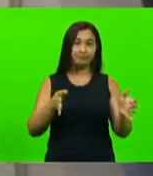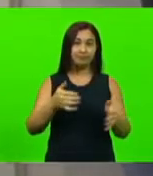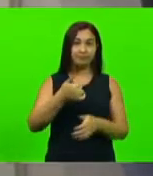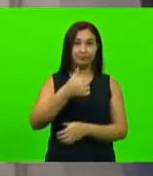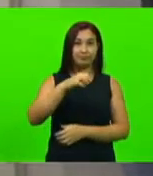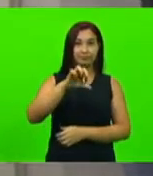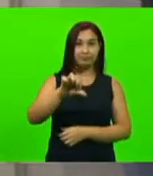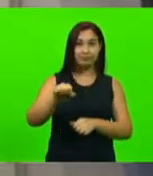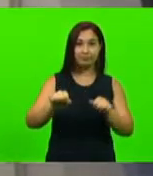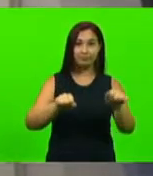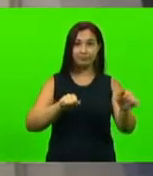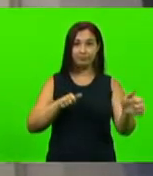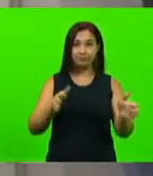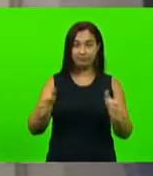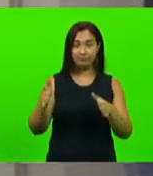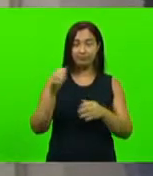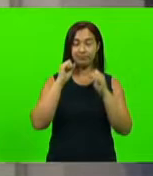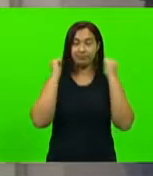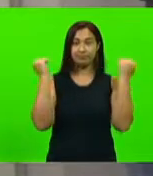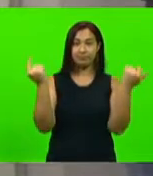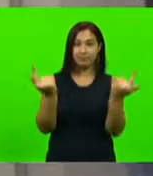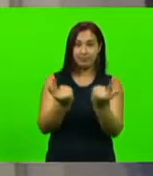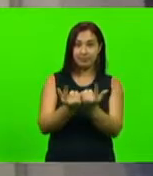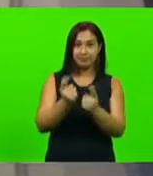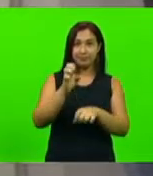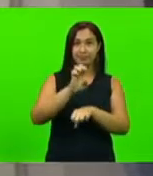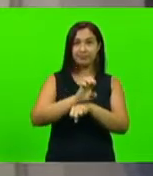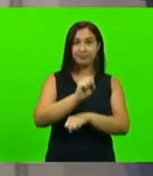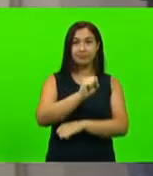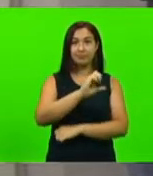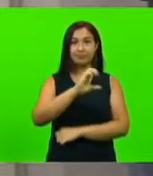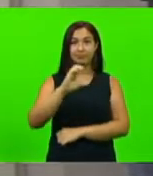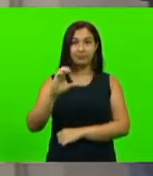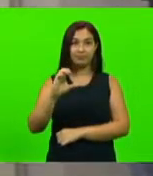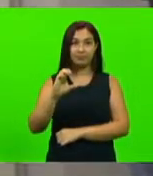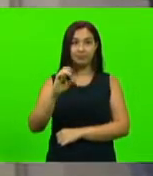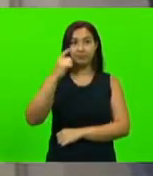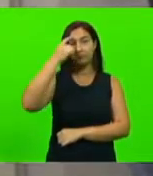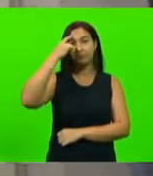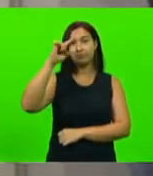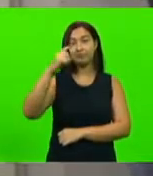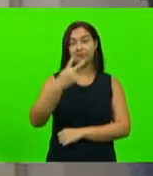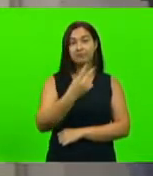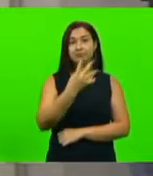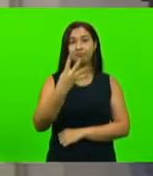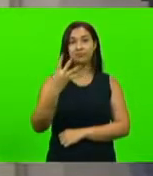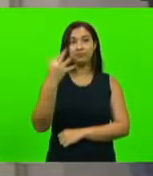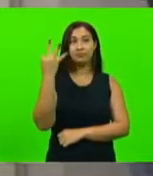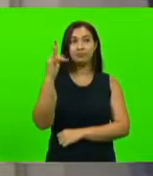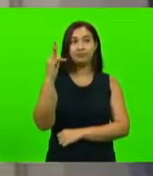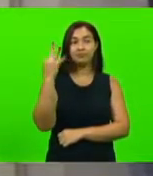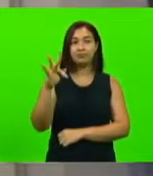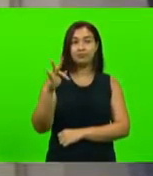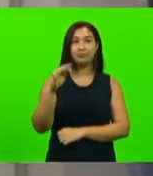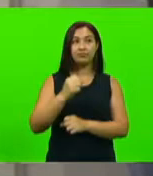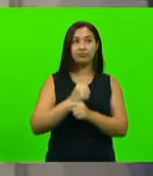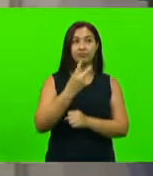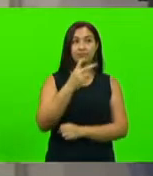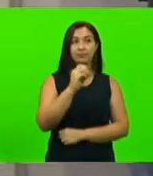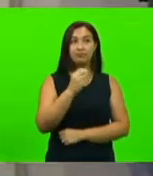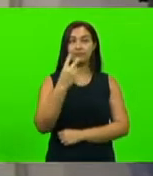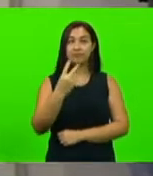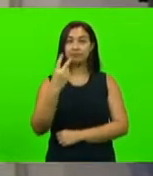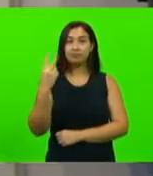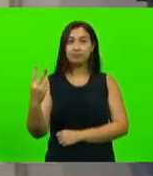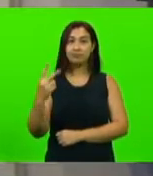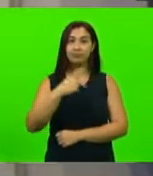19ª Legislatura da Assembleia Legislativa do Estado de Santa Catarina, realizada dia 24 de fevereiro de 2022.